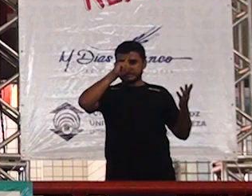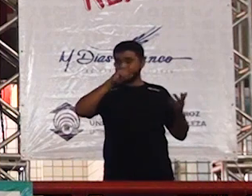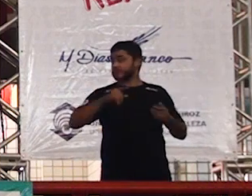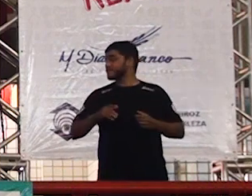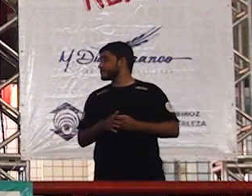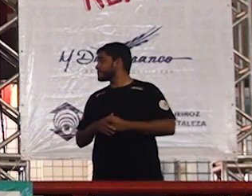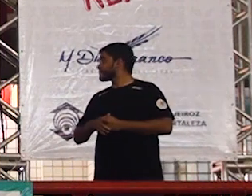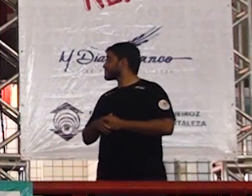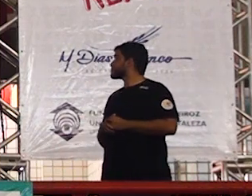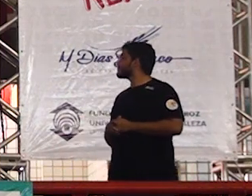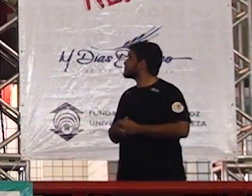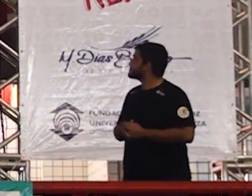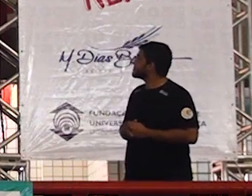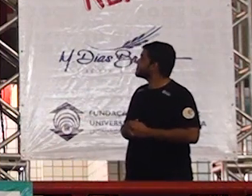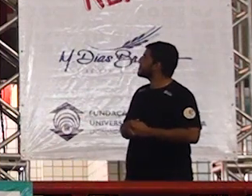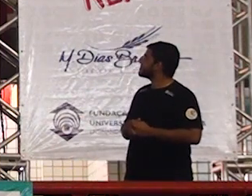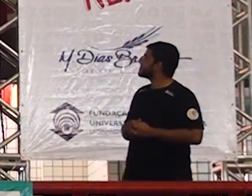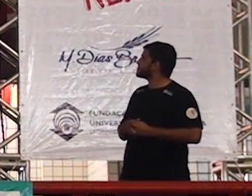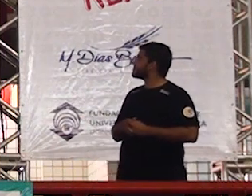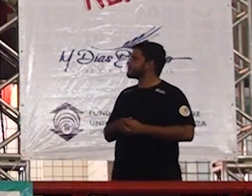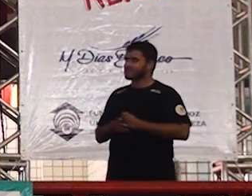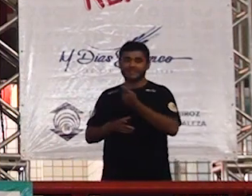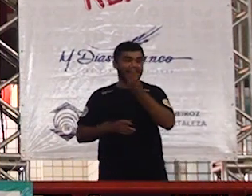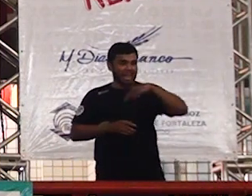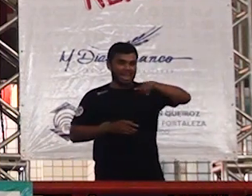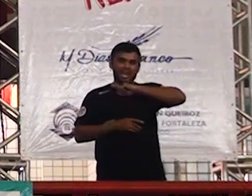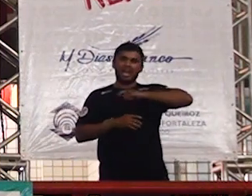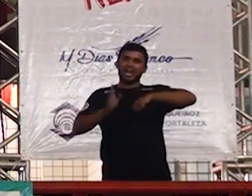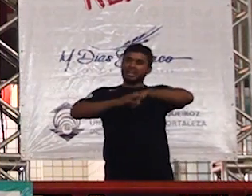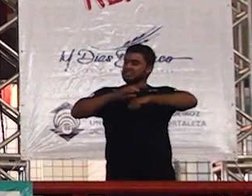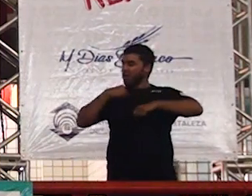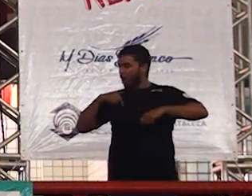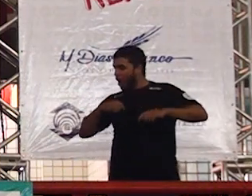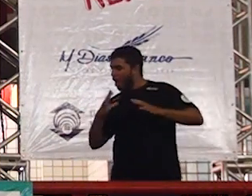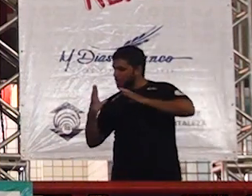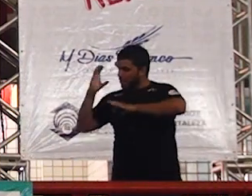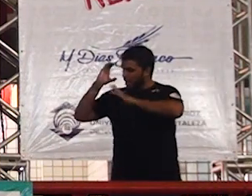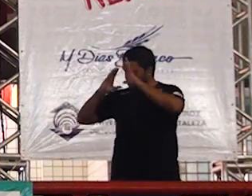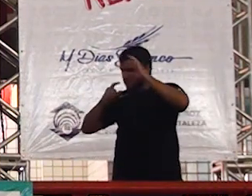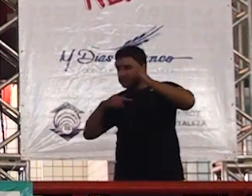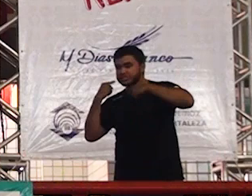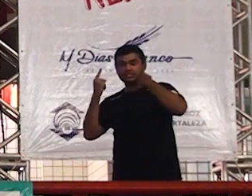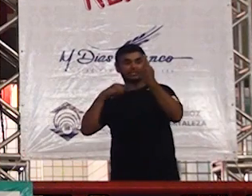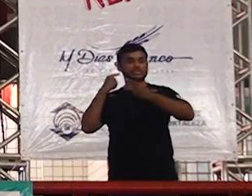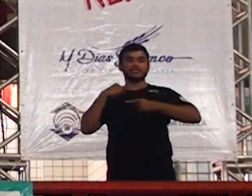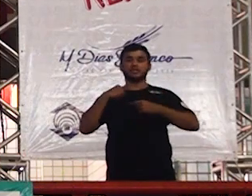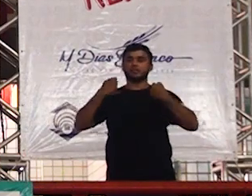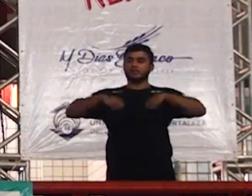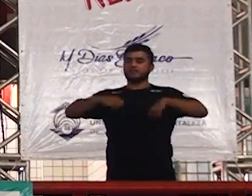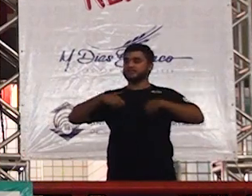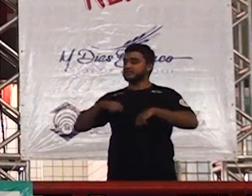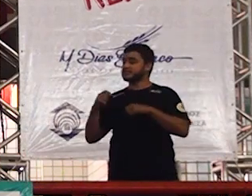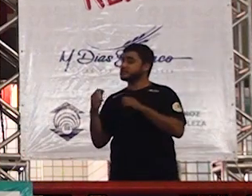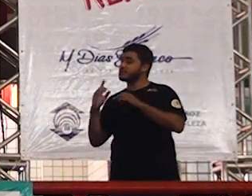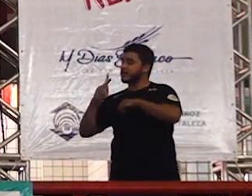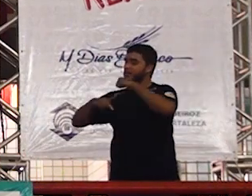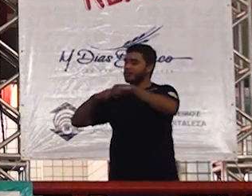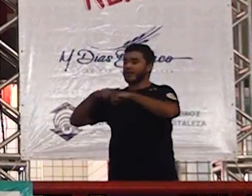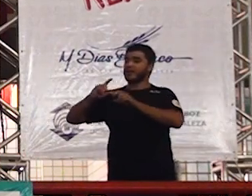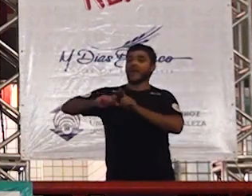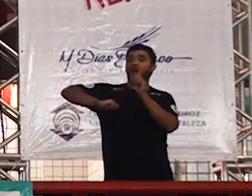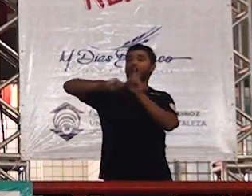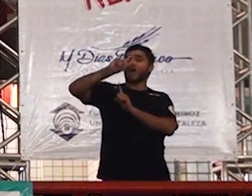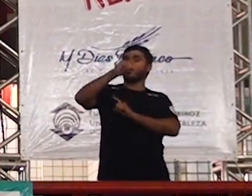aluno: eles querem que nós se matem por eles, e a única solução é alugar o Brasil para os outros. Olha a